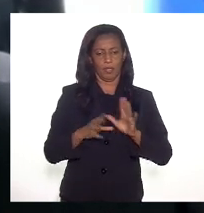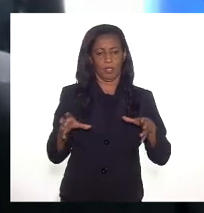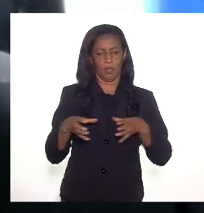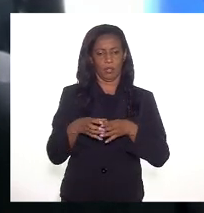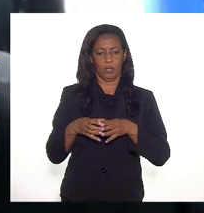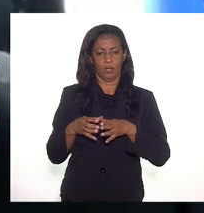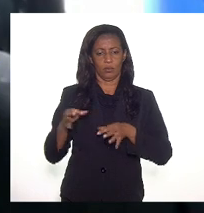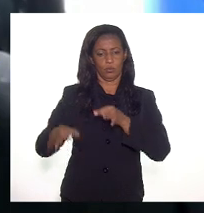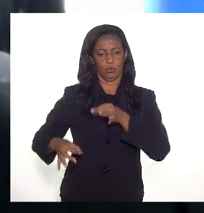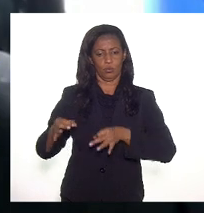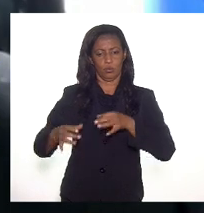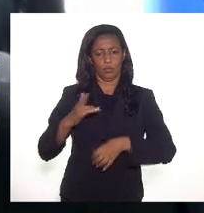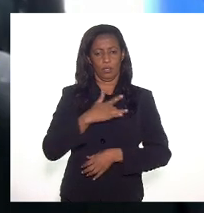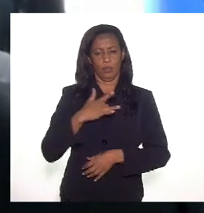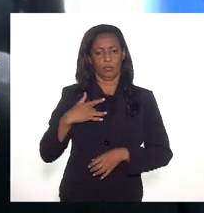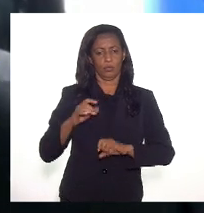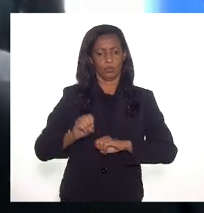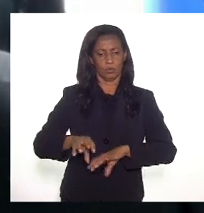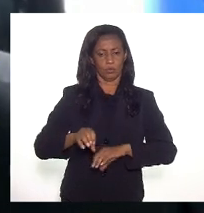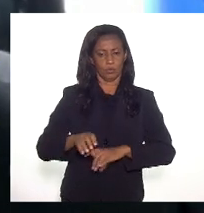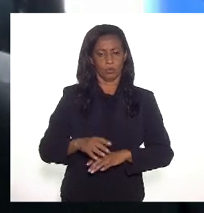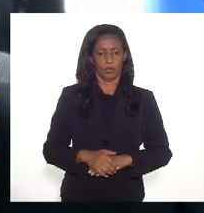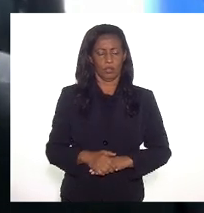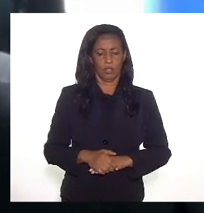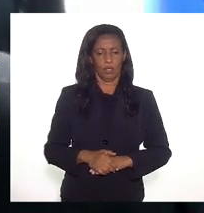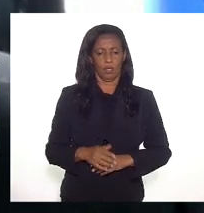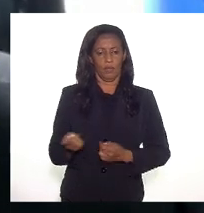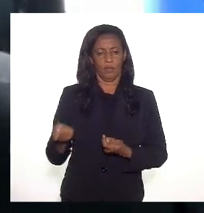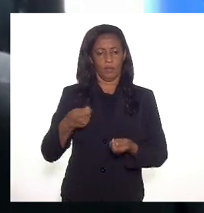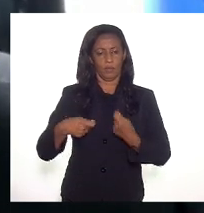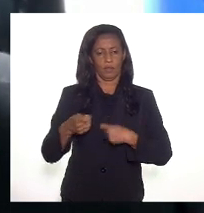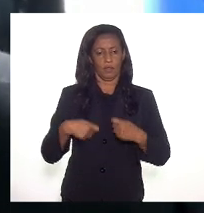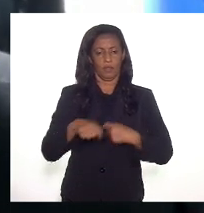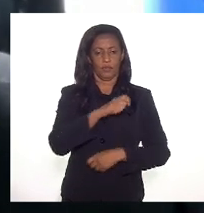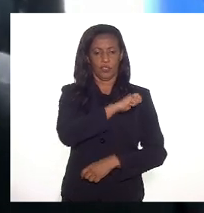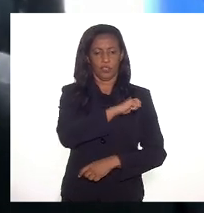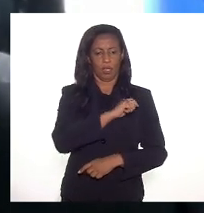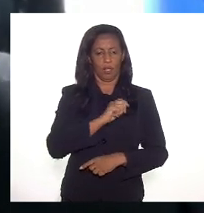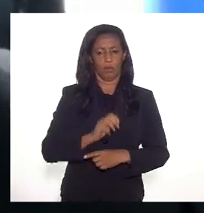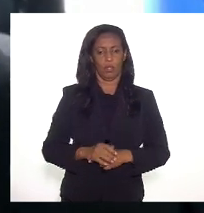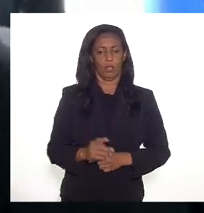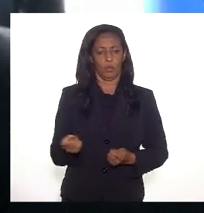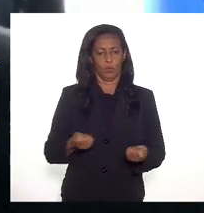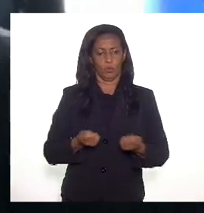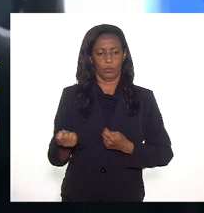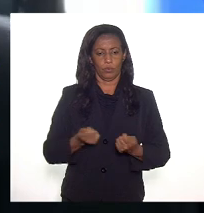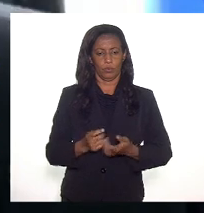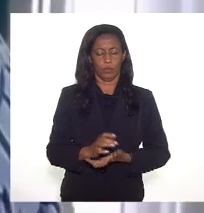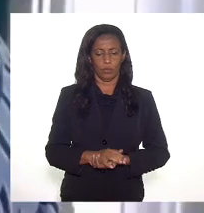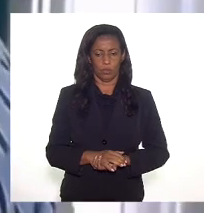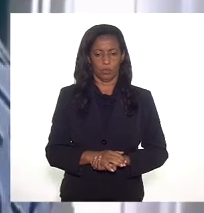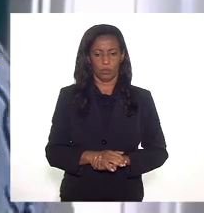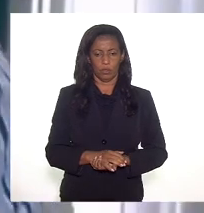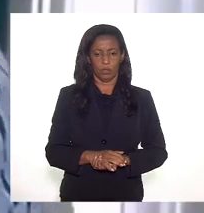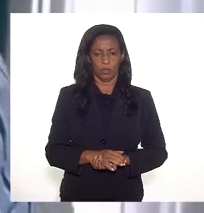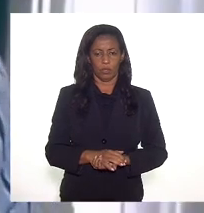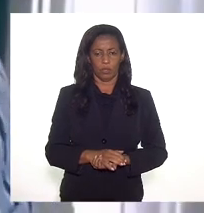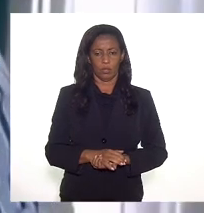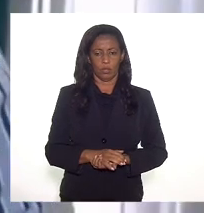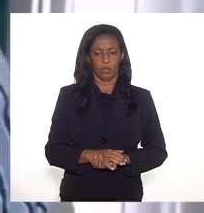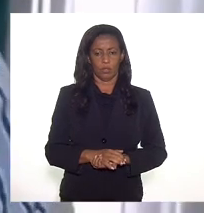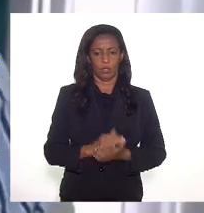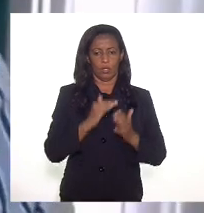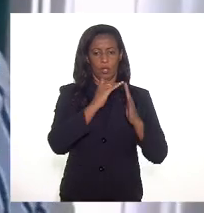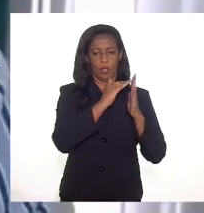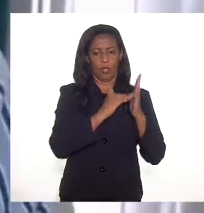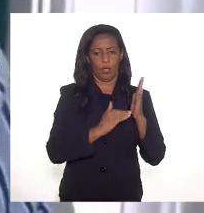e Justiça, de Saúde, de Educação, de Orçamento, Finanças, Fiscalização Financeira e Controle. Questão de ordem, presidente. Questão